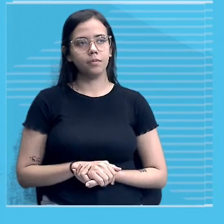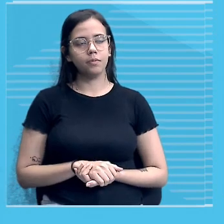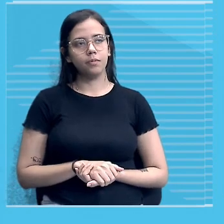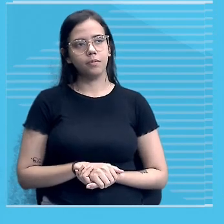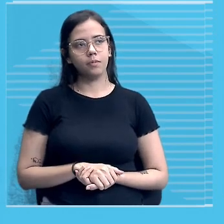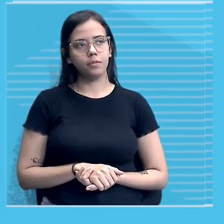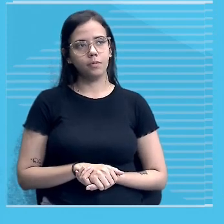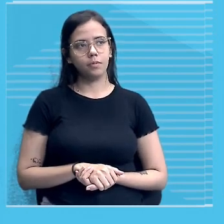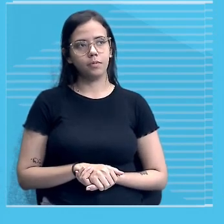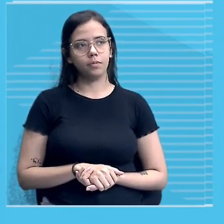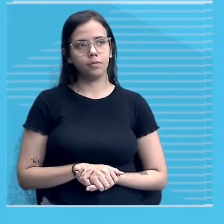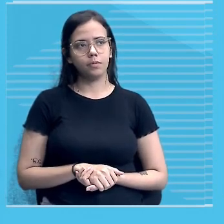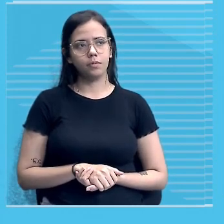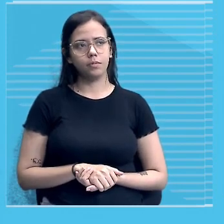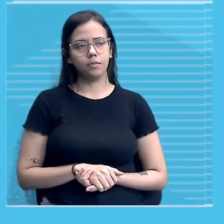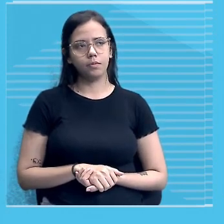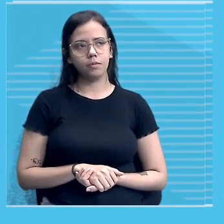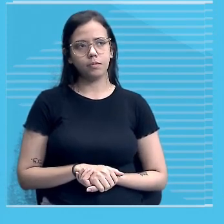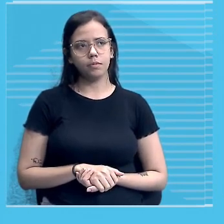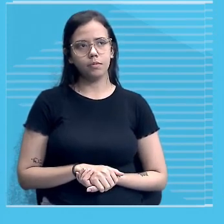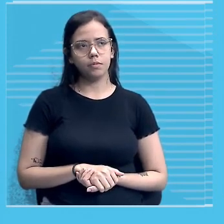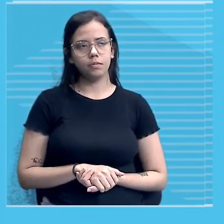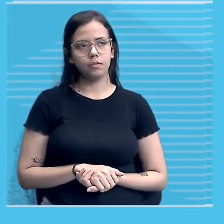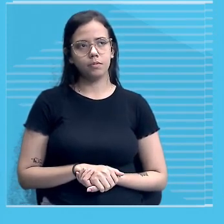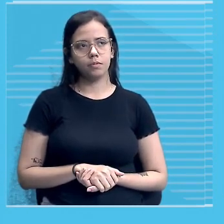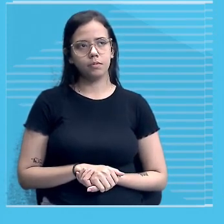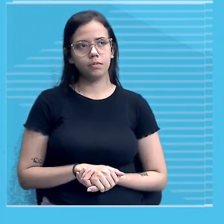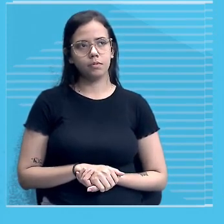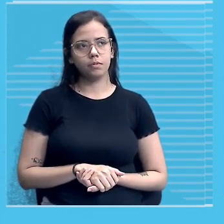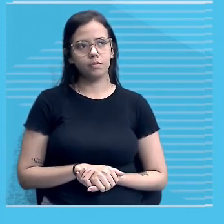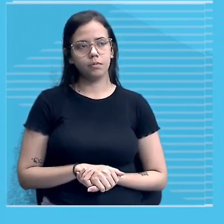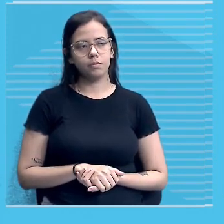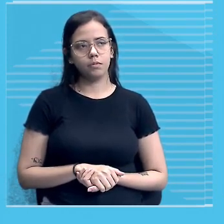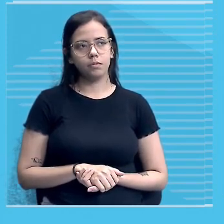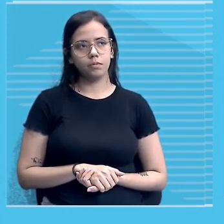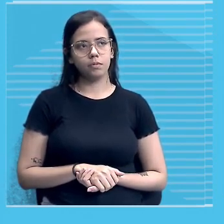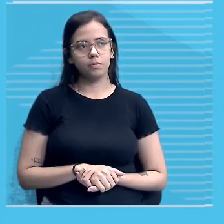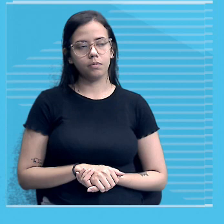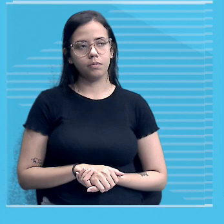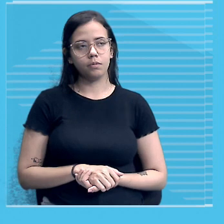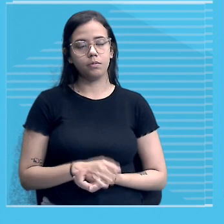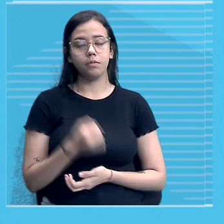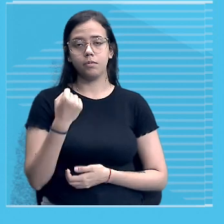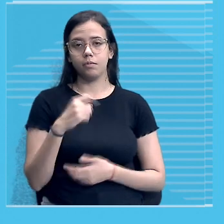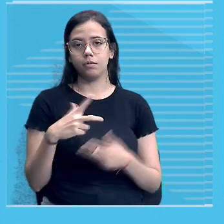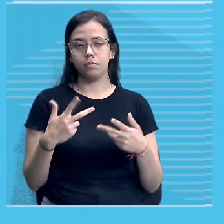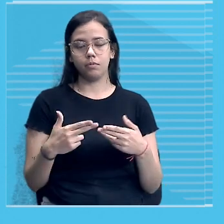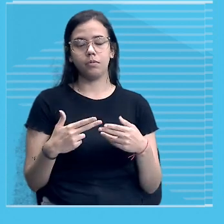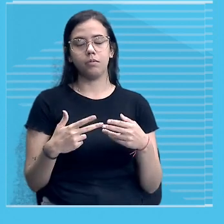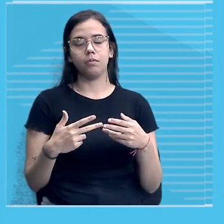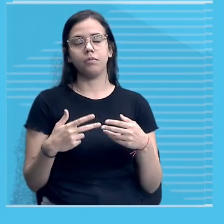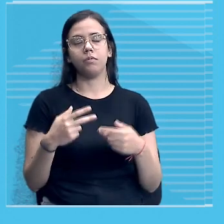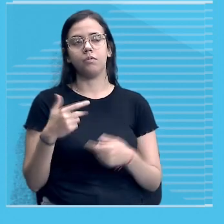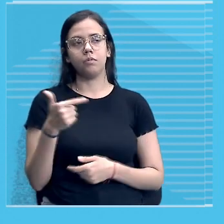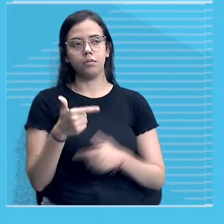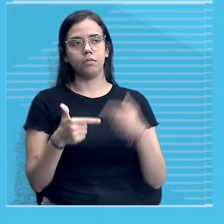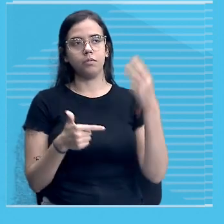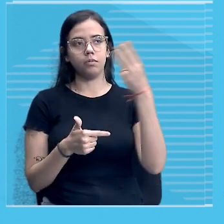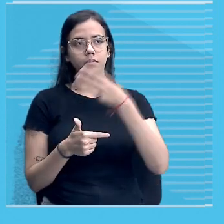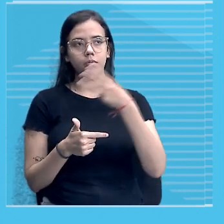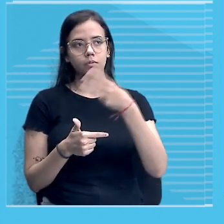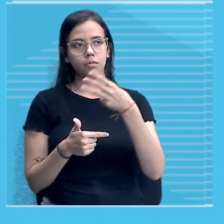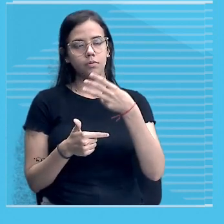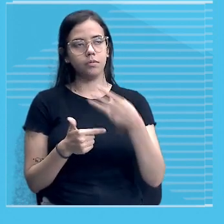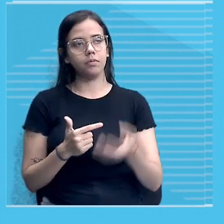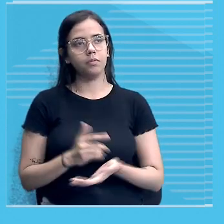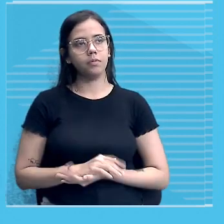que e três né ou desculpa 2 elevado a 3 olha dois anos para três